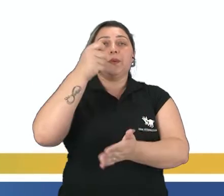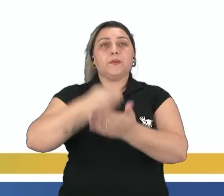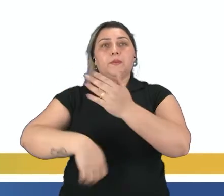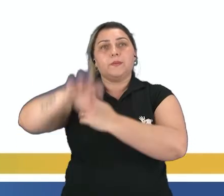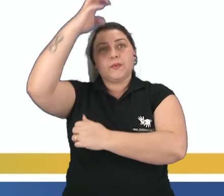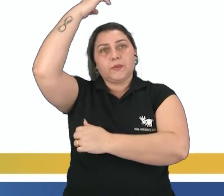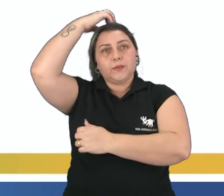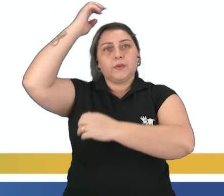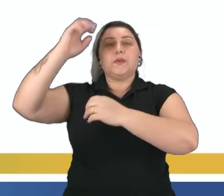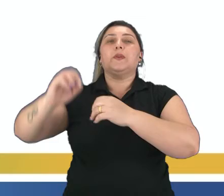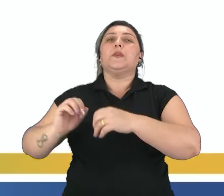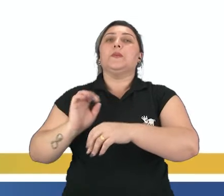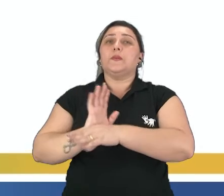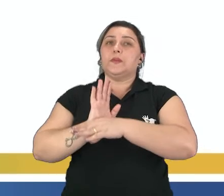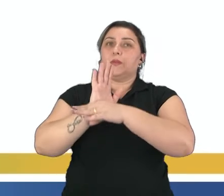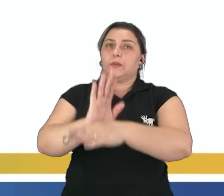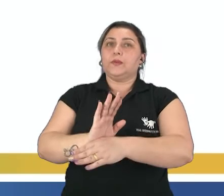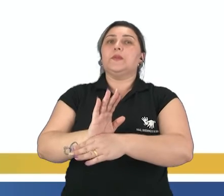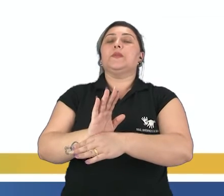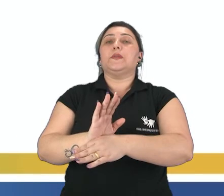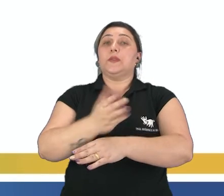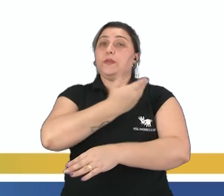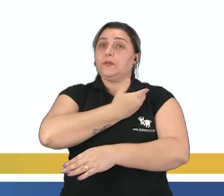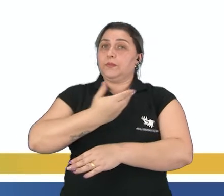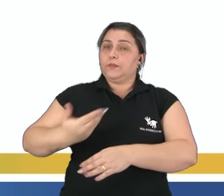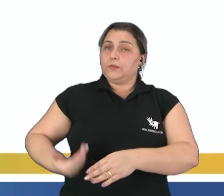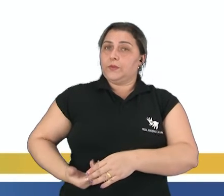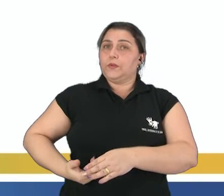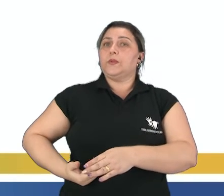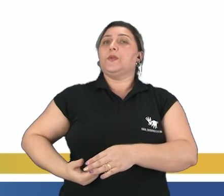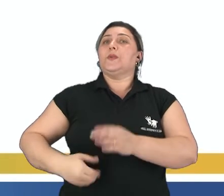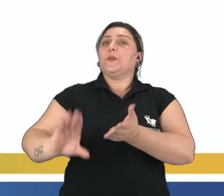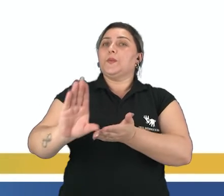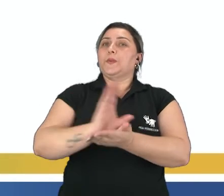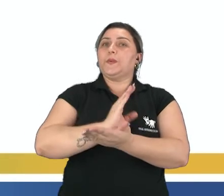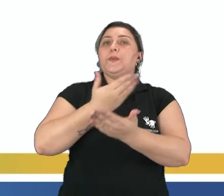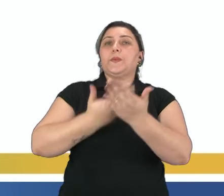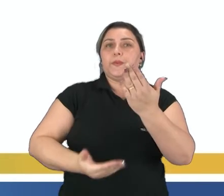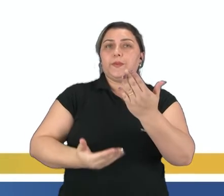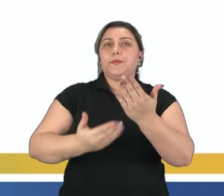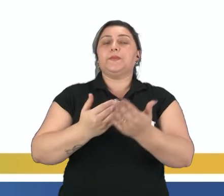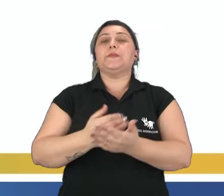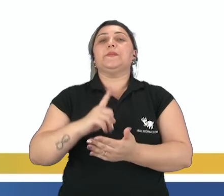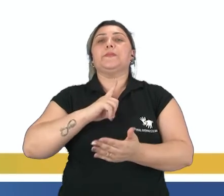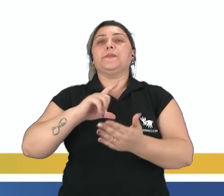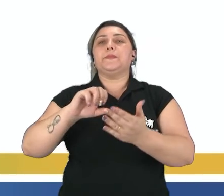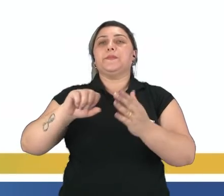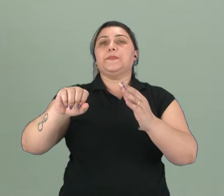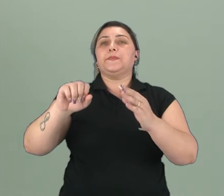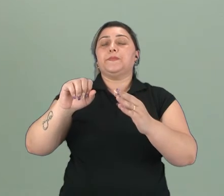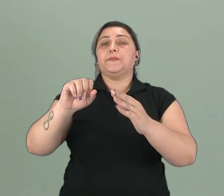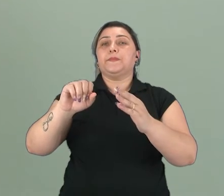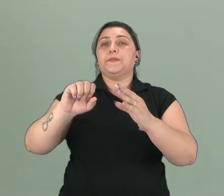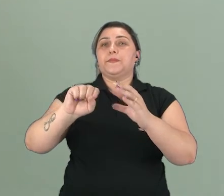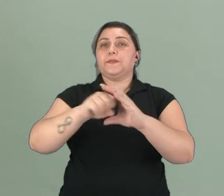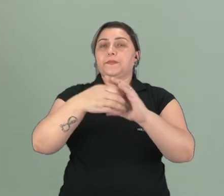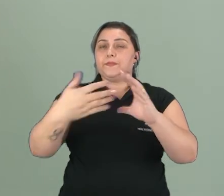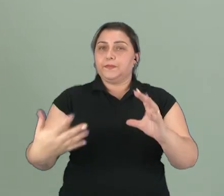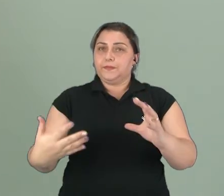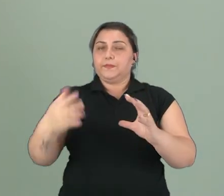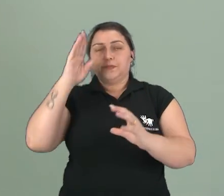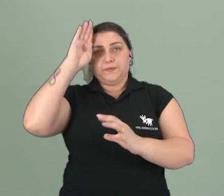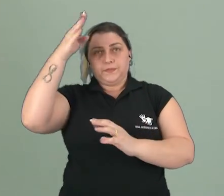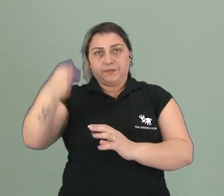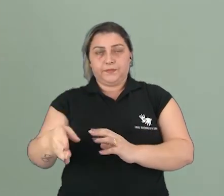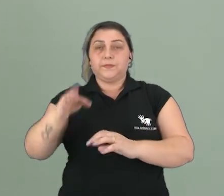para sustentar as despesas públicas. Então a gente tem essas principais características de formulação em